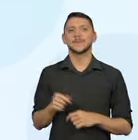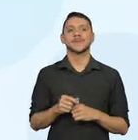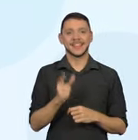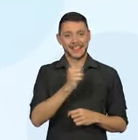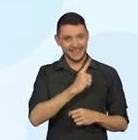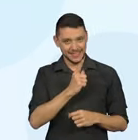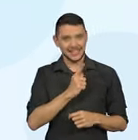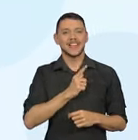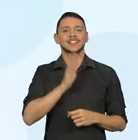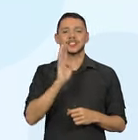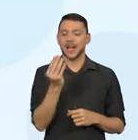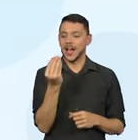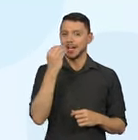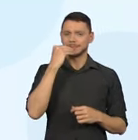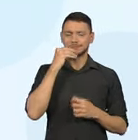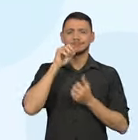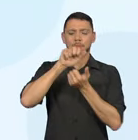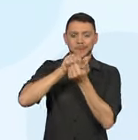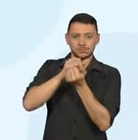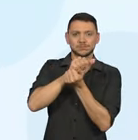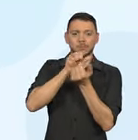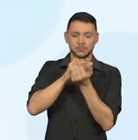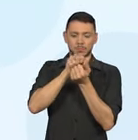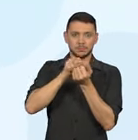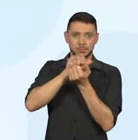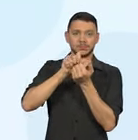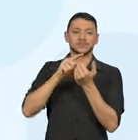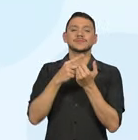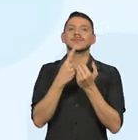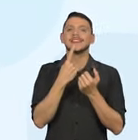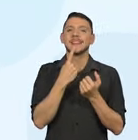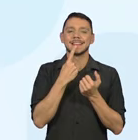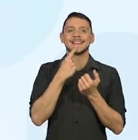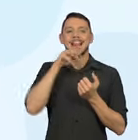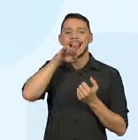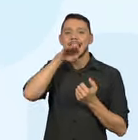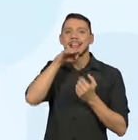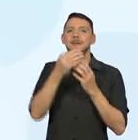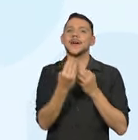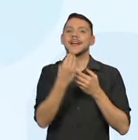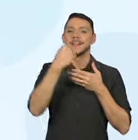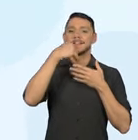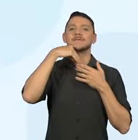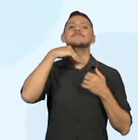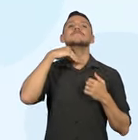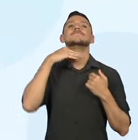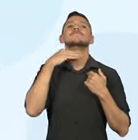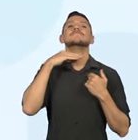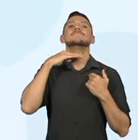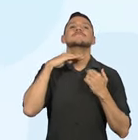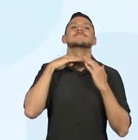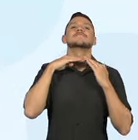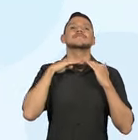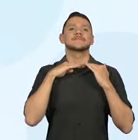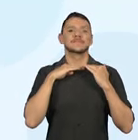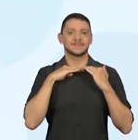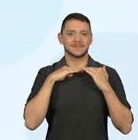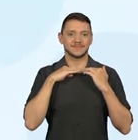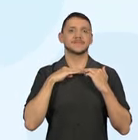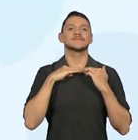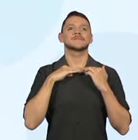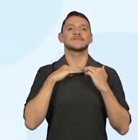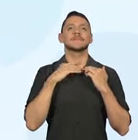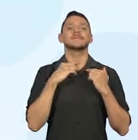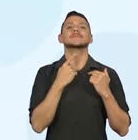bolo alimentar, a língua o empurra até a faringe. Após a deglutição, que é o ato